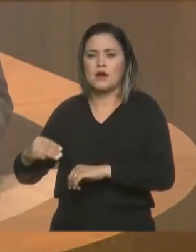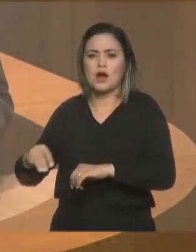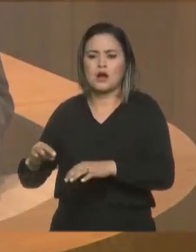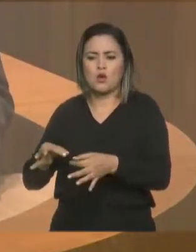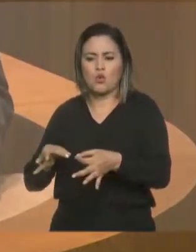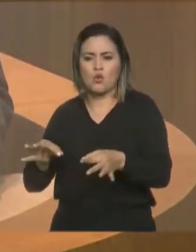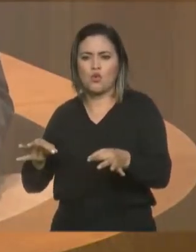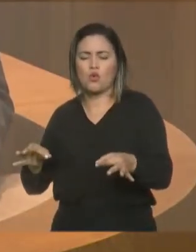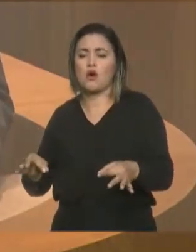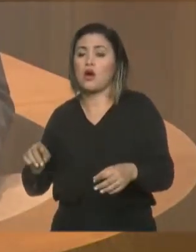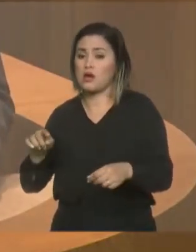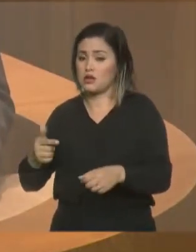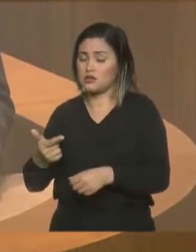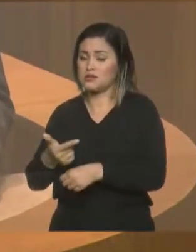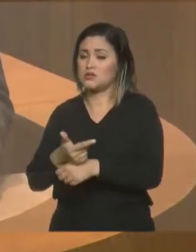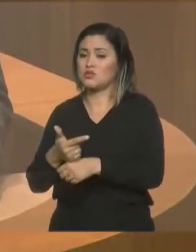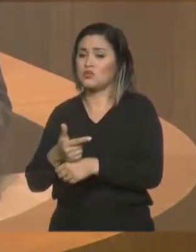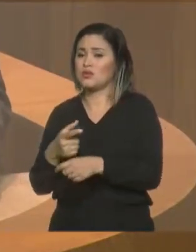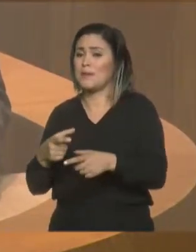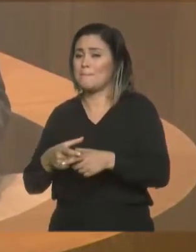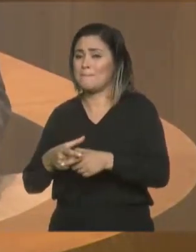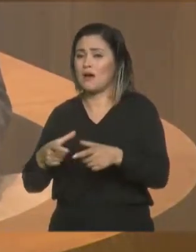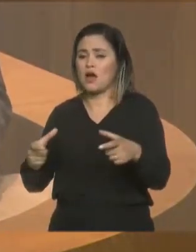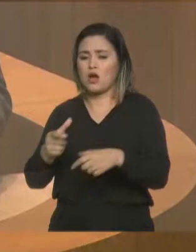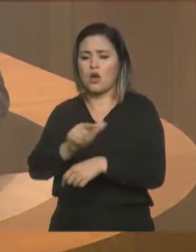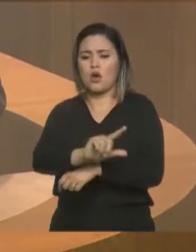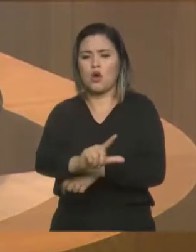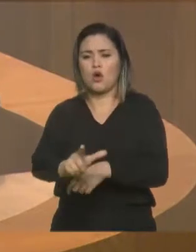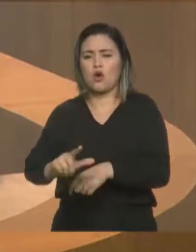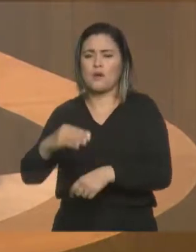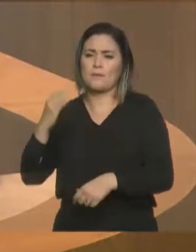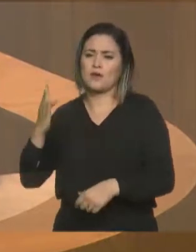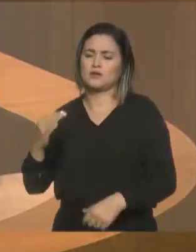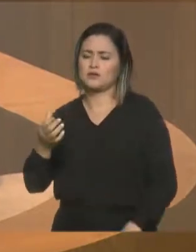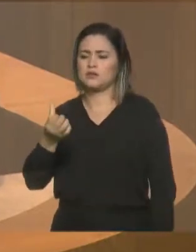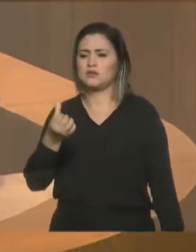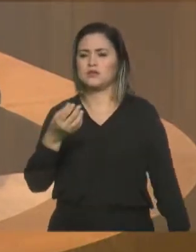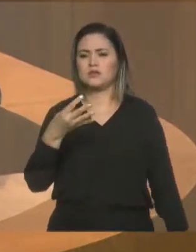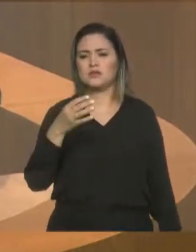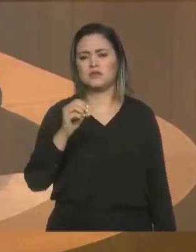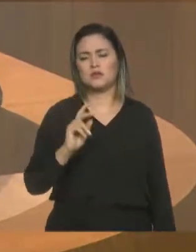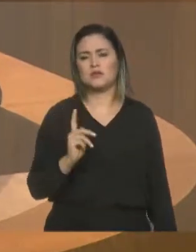maior costa do Brasil, com 640 quilômetros.